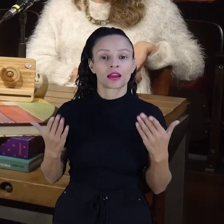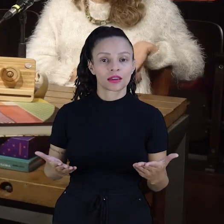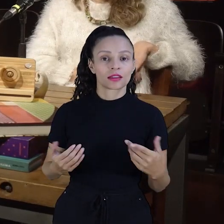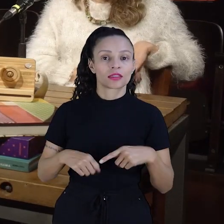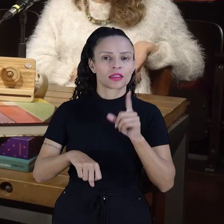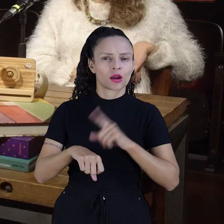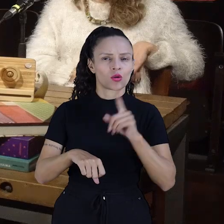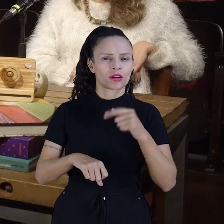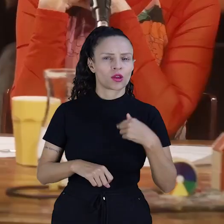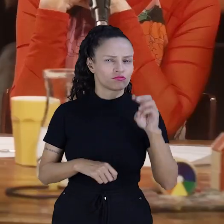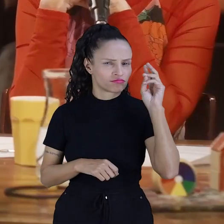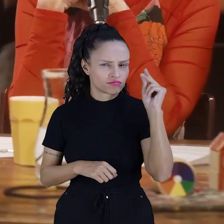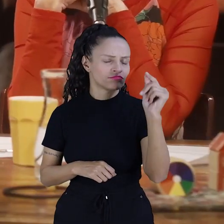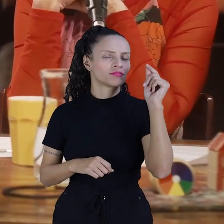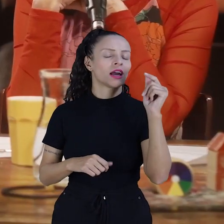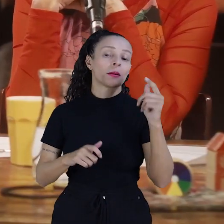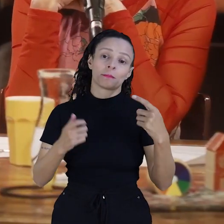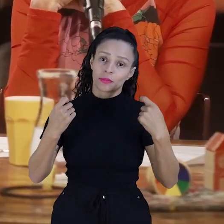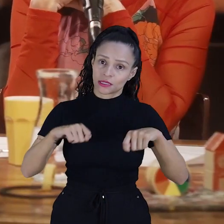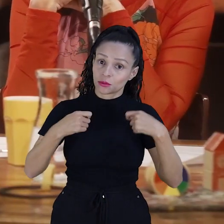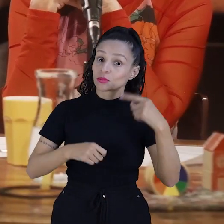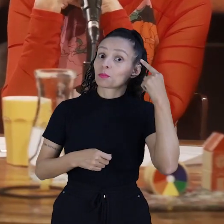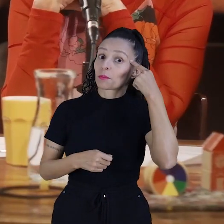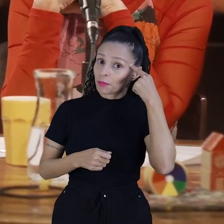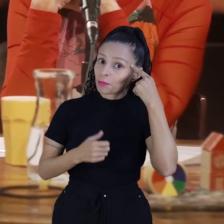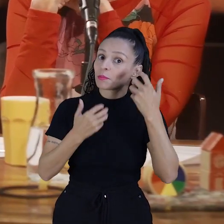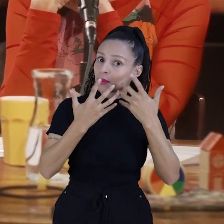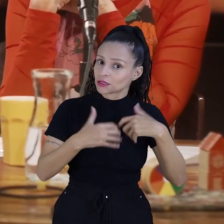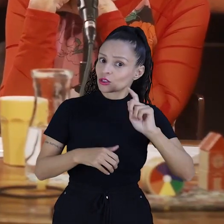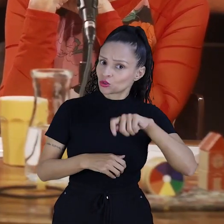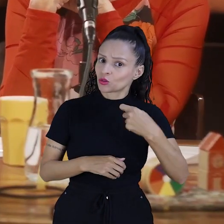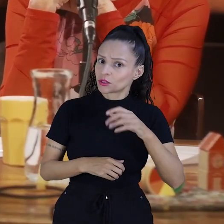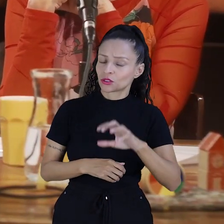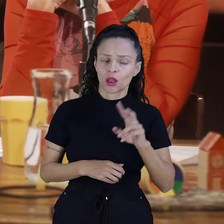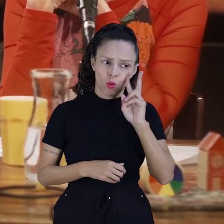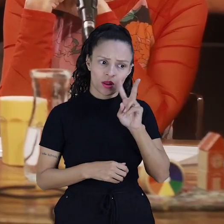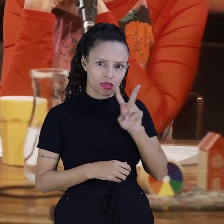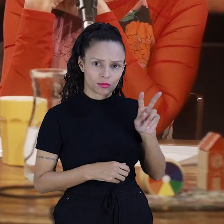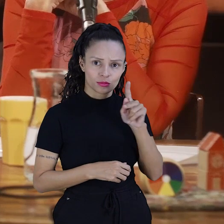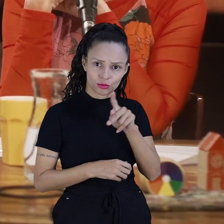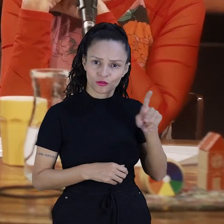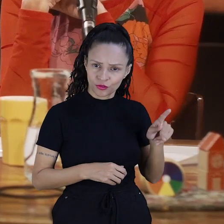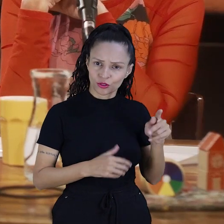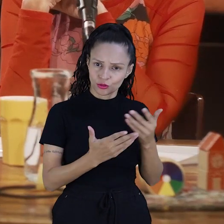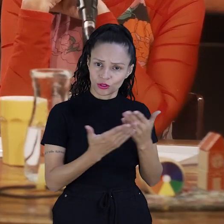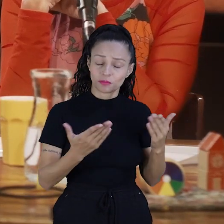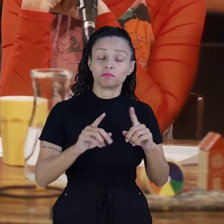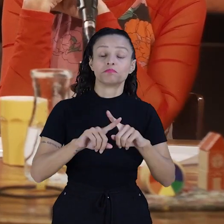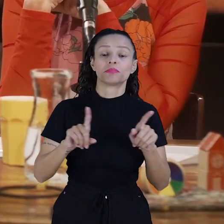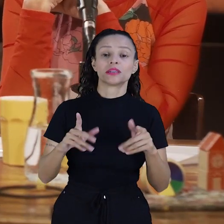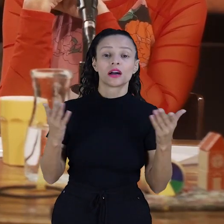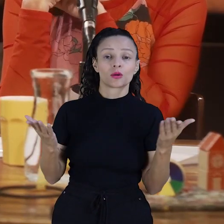Aí, na hora, isso me deu um clique, assim, opa, precisamos pensar sobre isso. Olhei para as professoras, né?